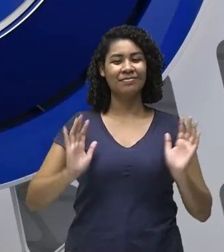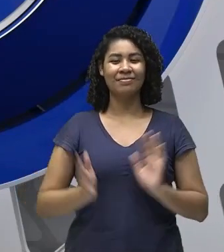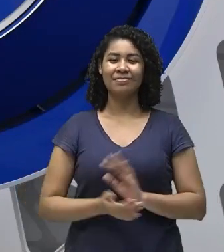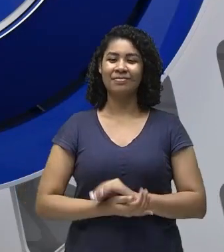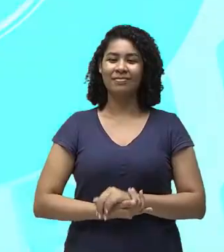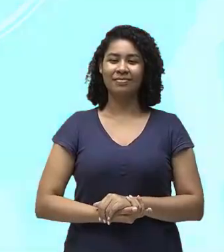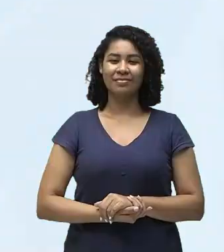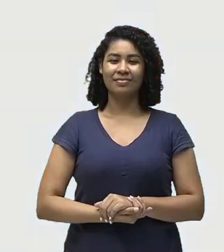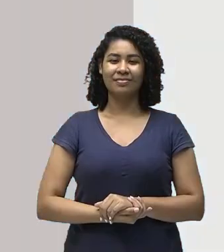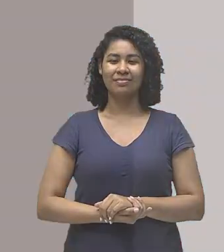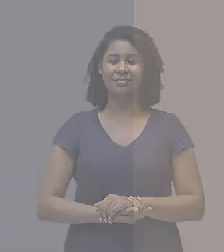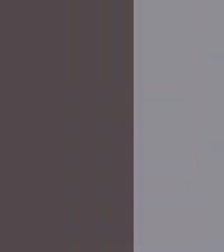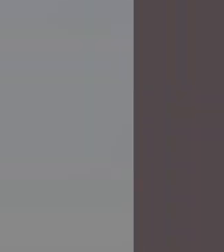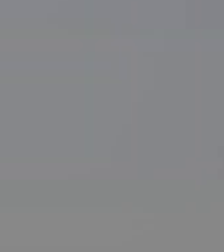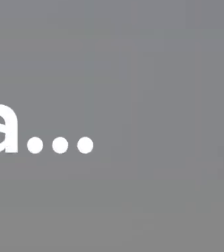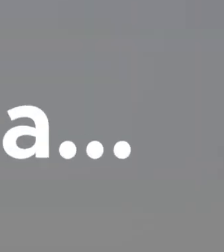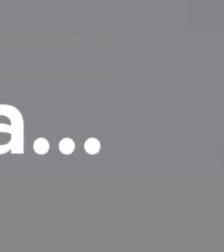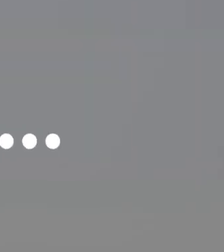mais tarde.